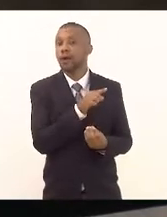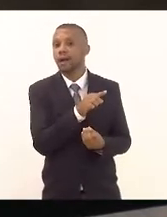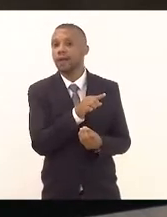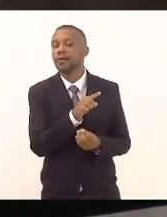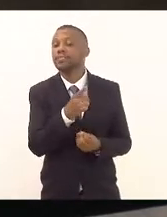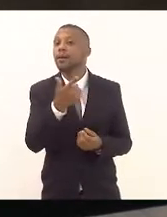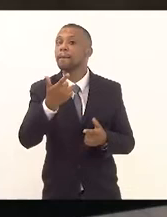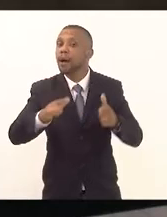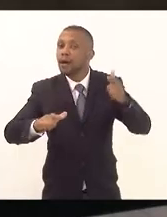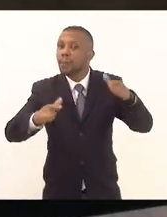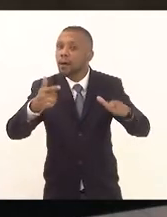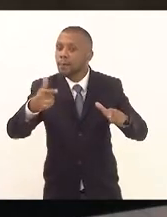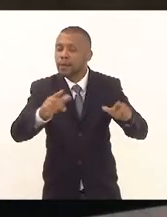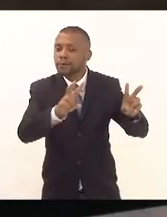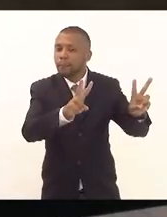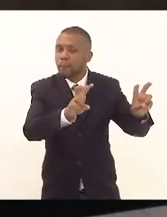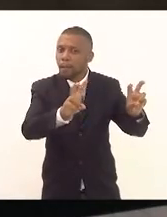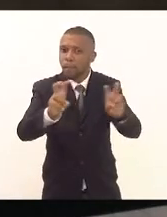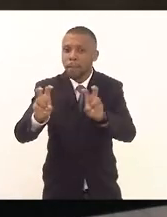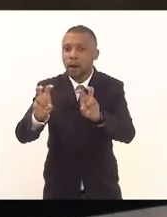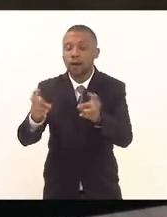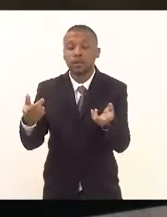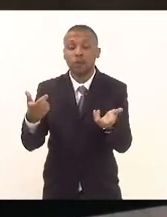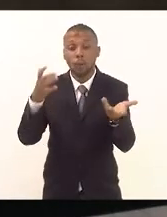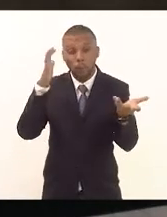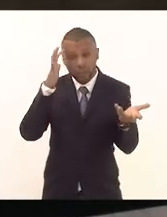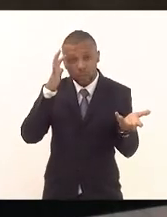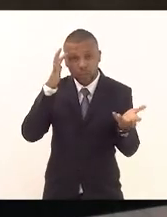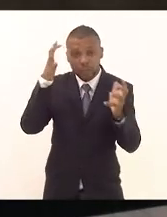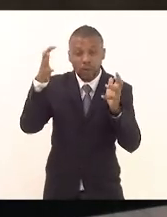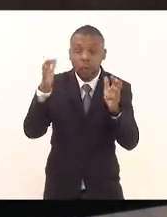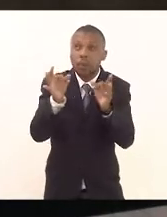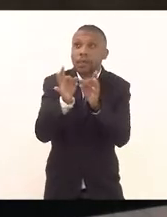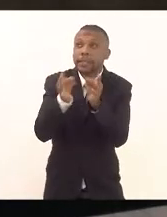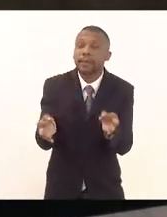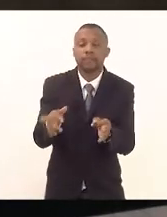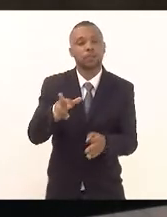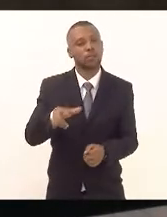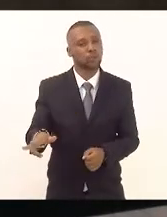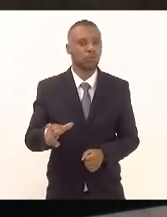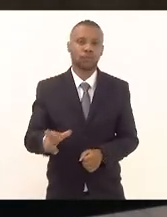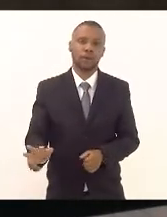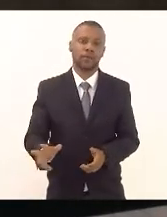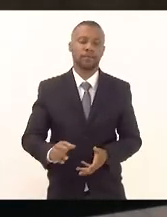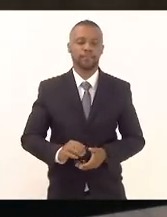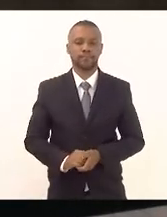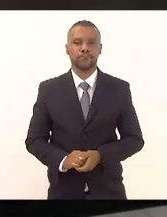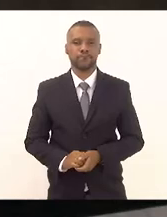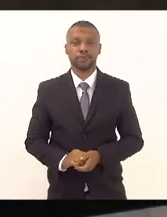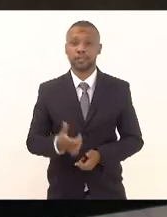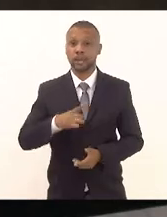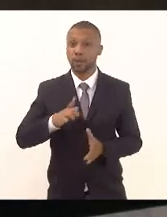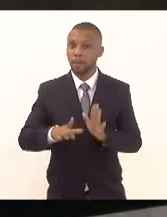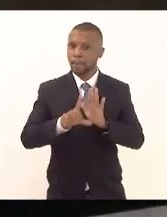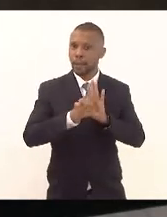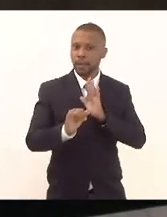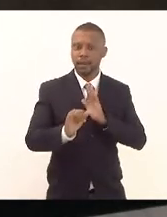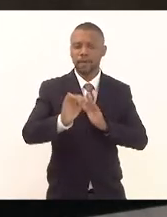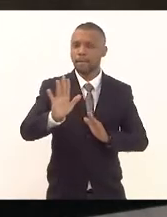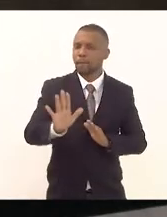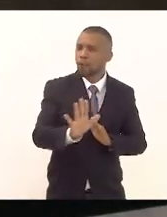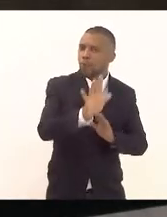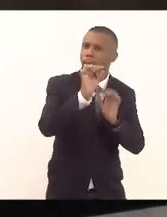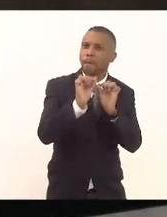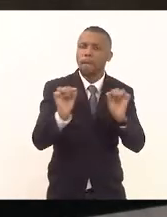demais profissionais que entendem do tema. Não é uma situação simples. Há uma legislação nacional que